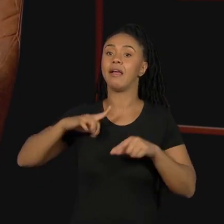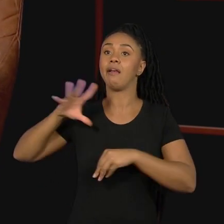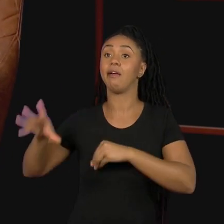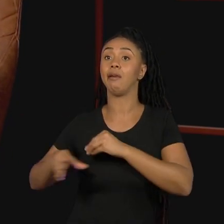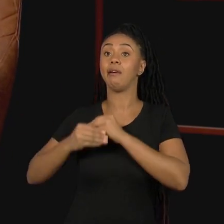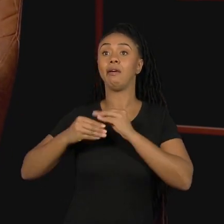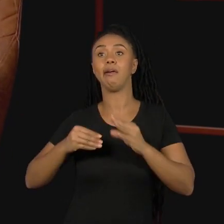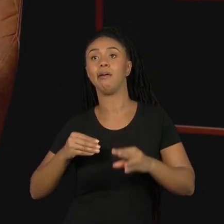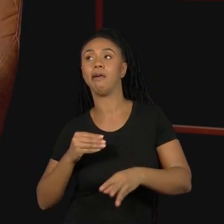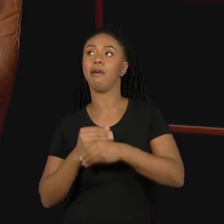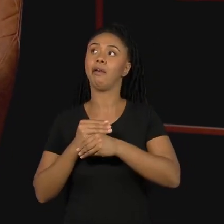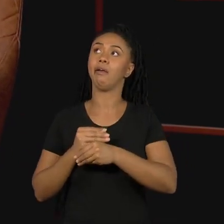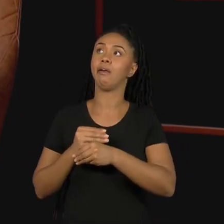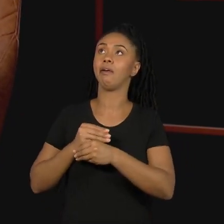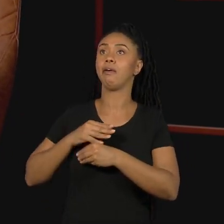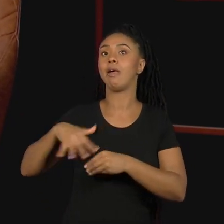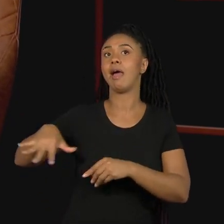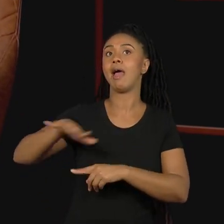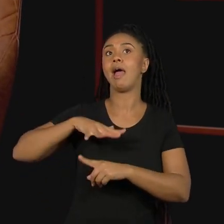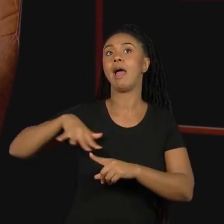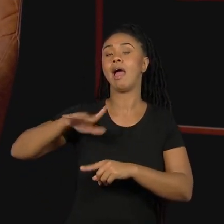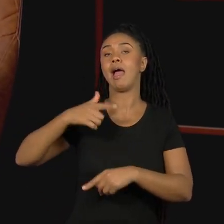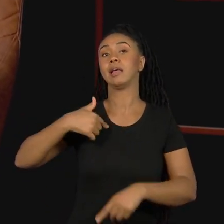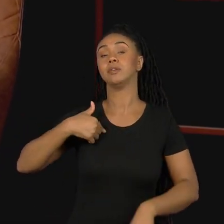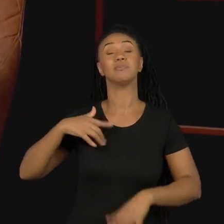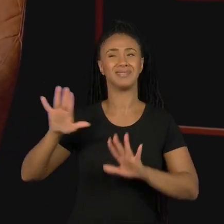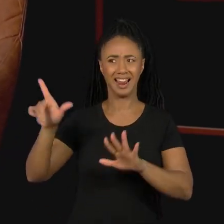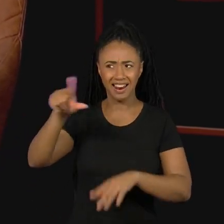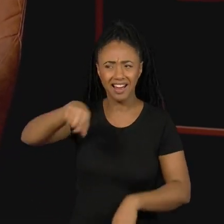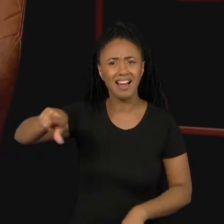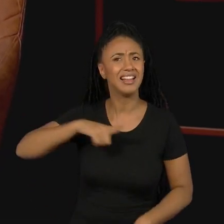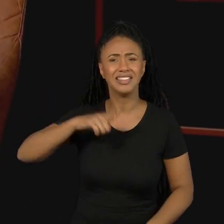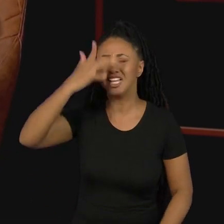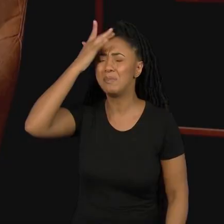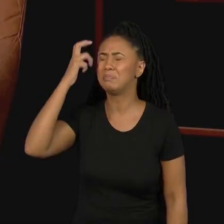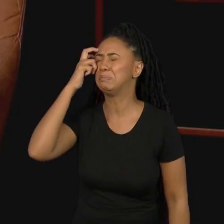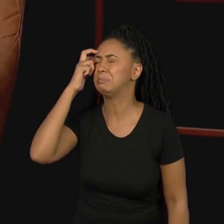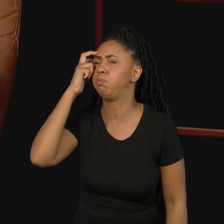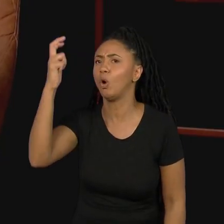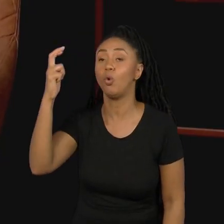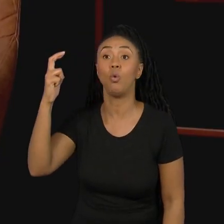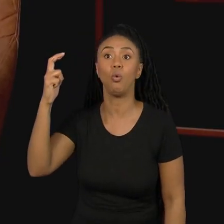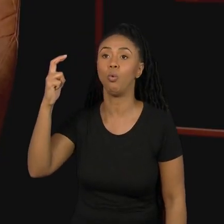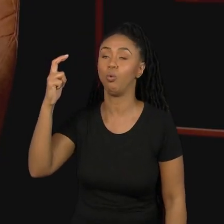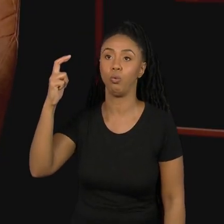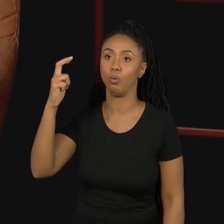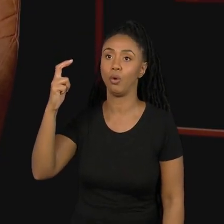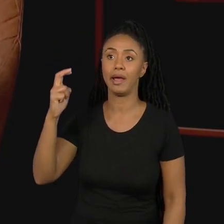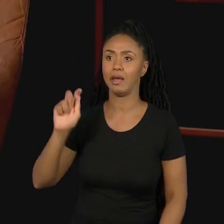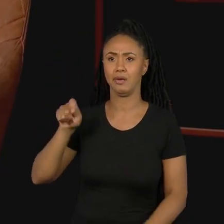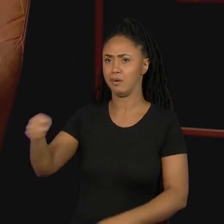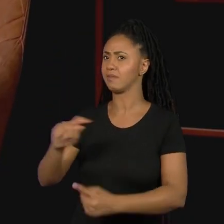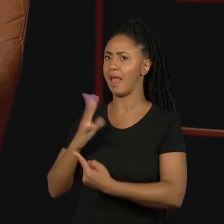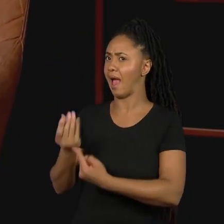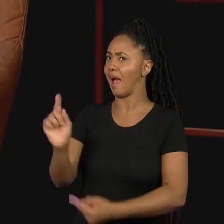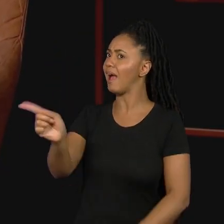artista no mundo das artes. Porque lá tem caras geniais, que não se chamam de artista, cara, e fazem coisas